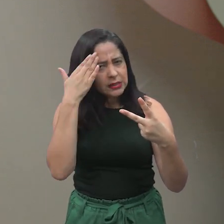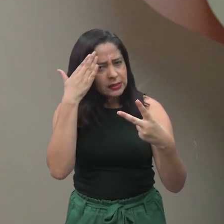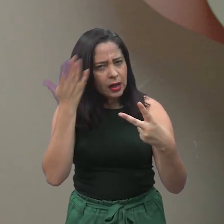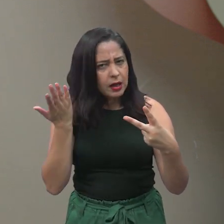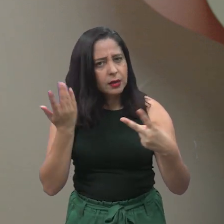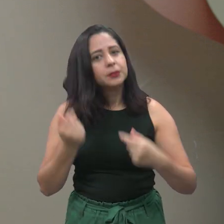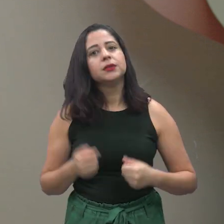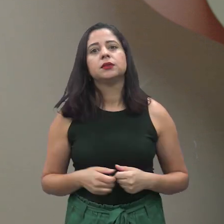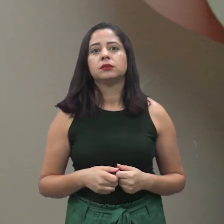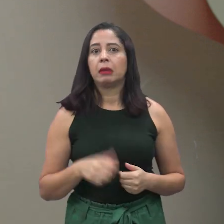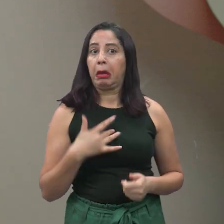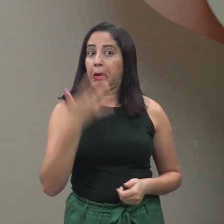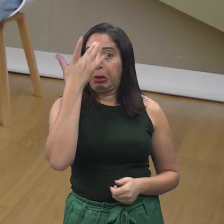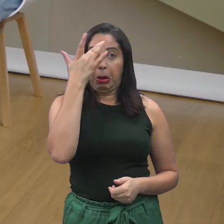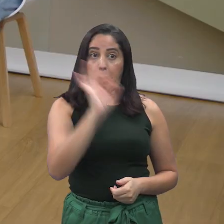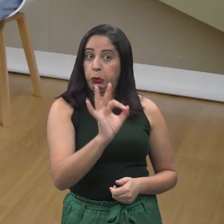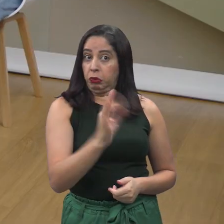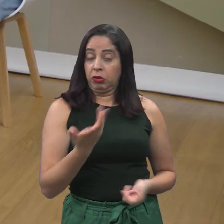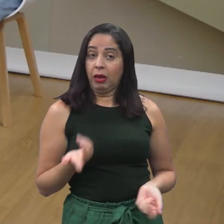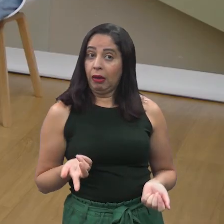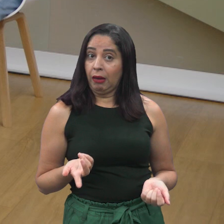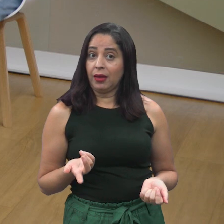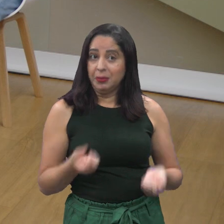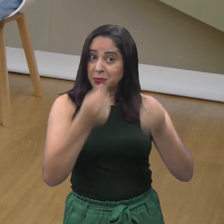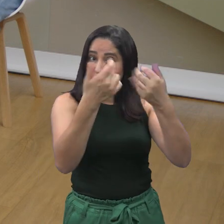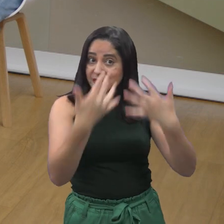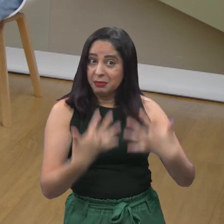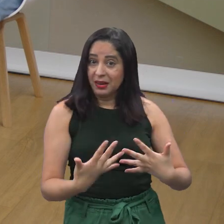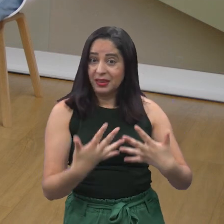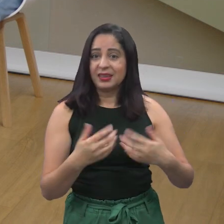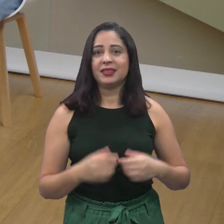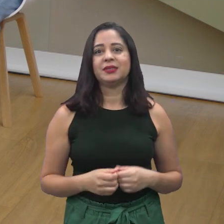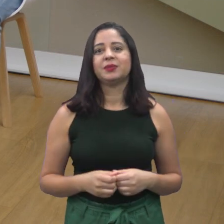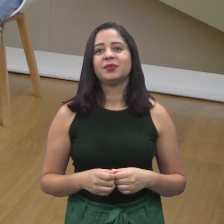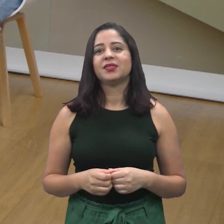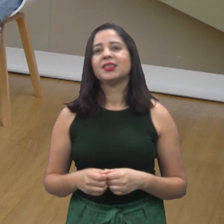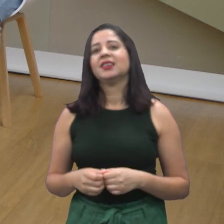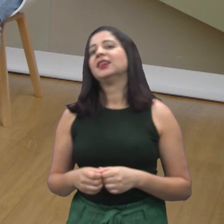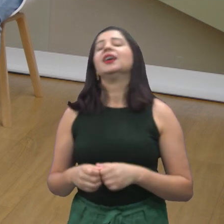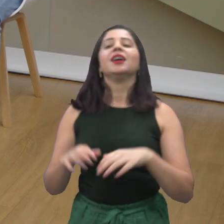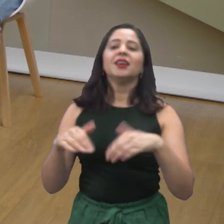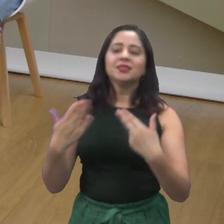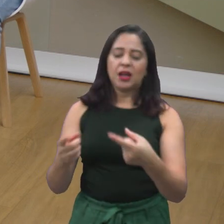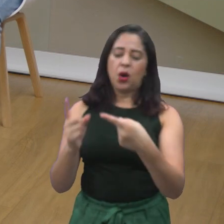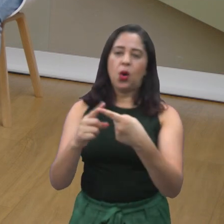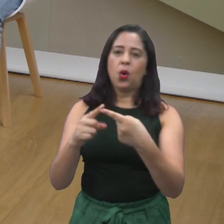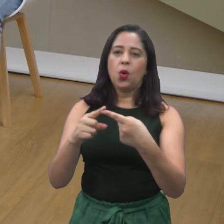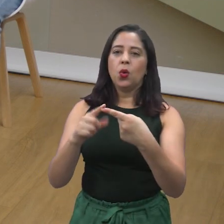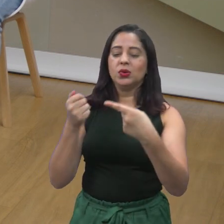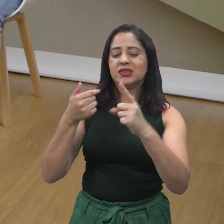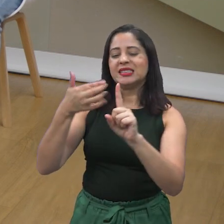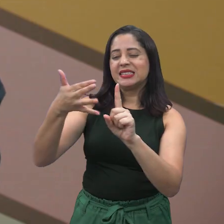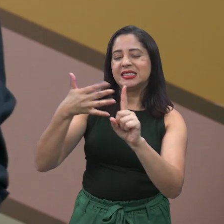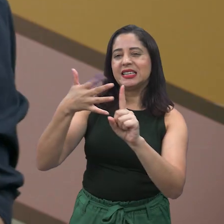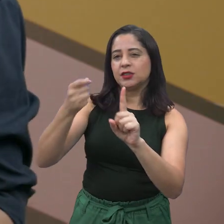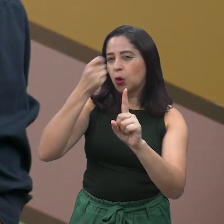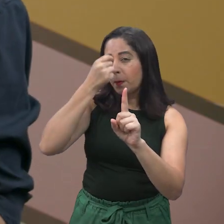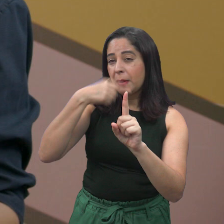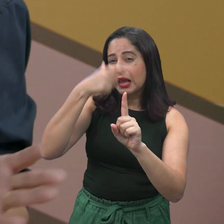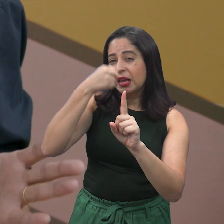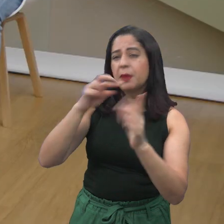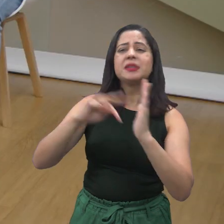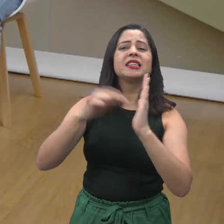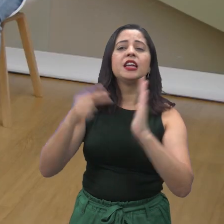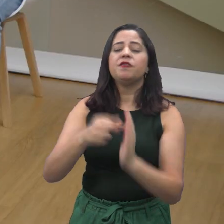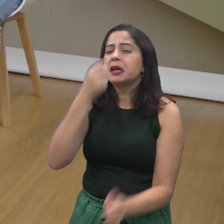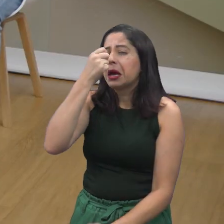grave? Doutor, eu não sei qual que é a diferença. Explica pra gente, por favor. Na verdade, a síndrome gripal é os sintomas de resfriado, Sim. de gripe que a gente Aquela vê. gripe que